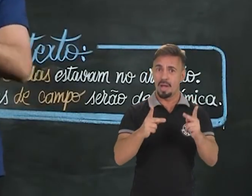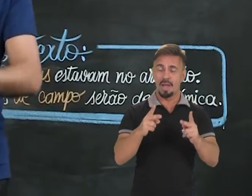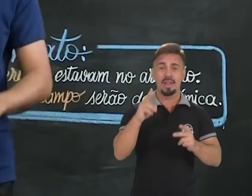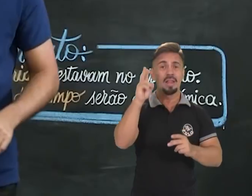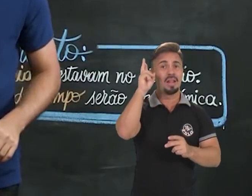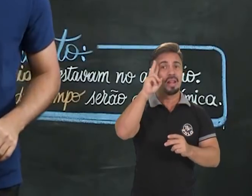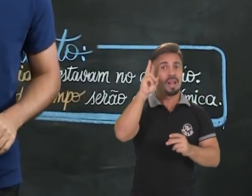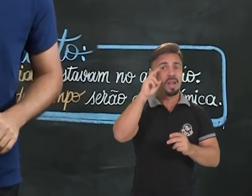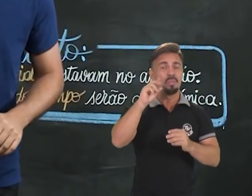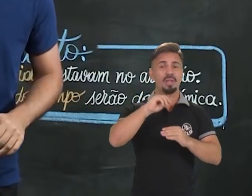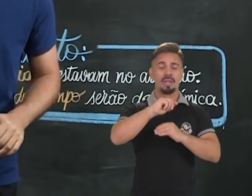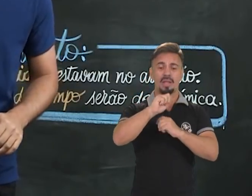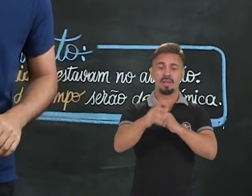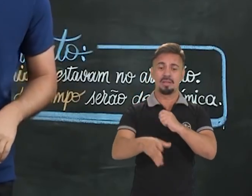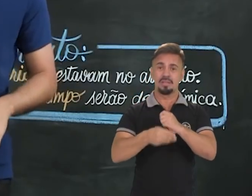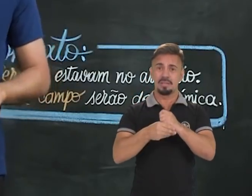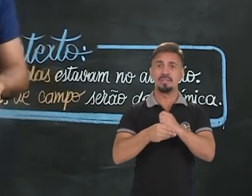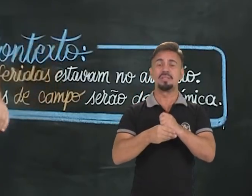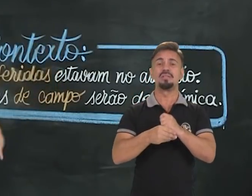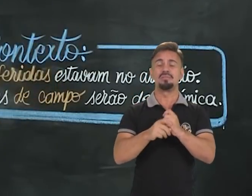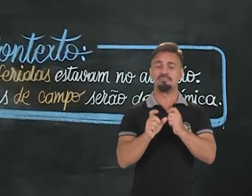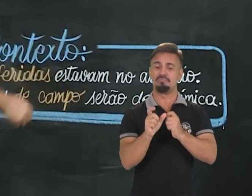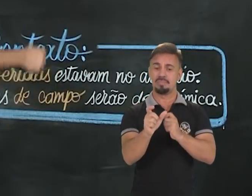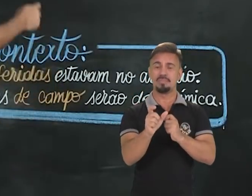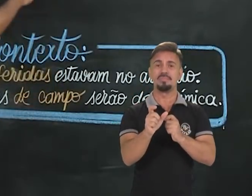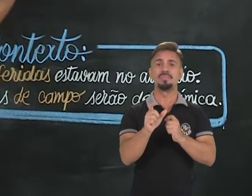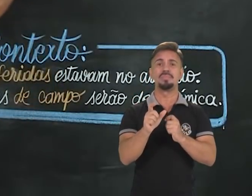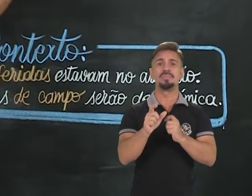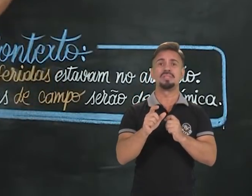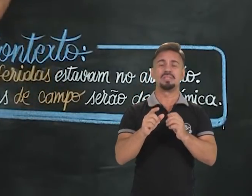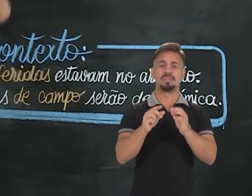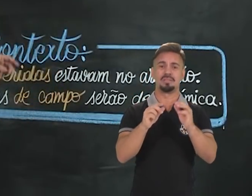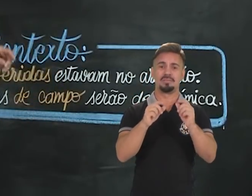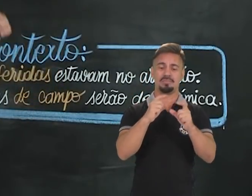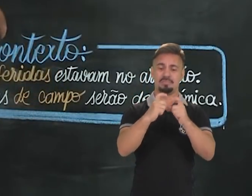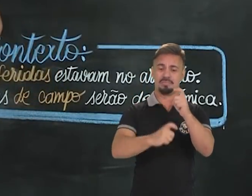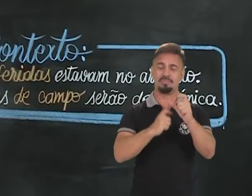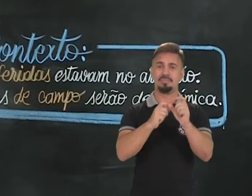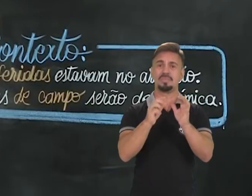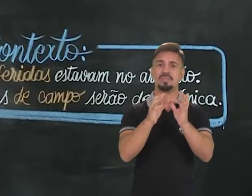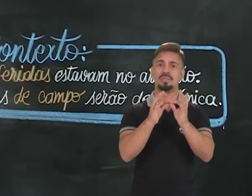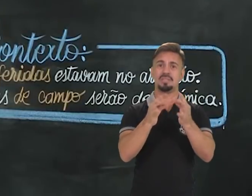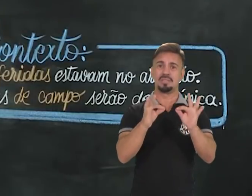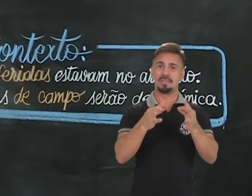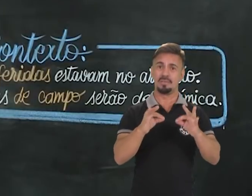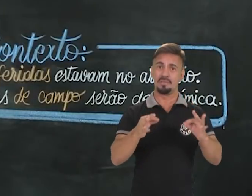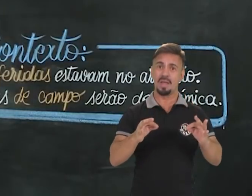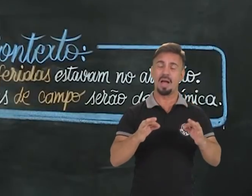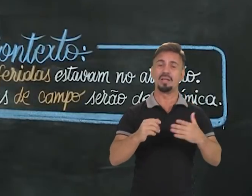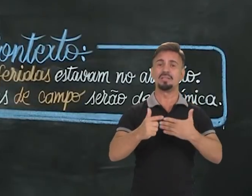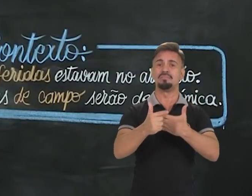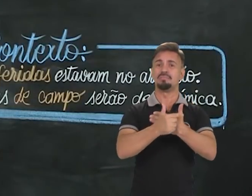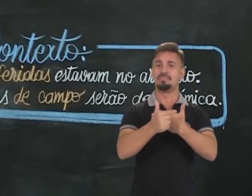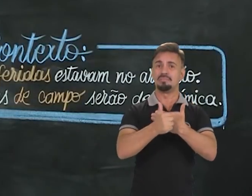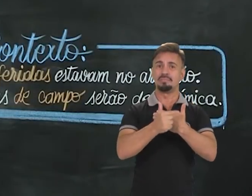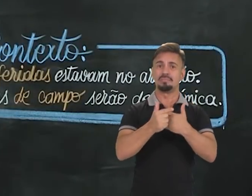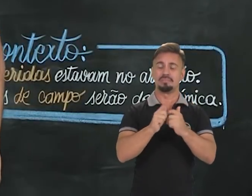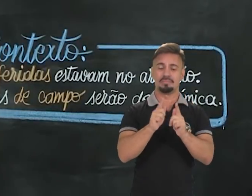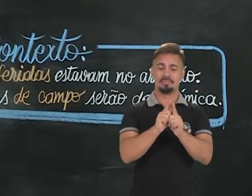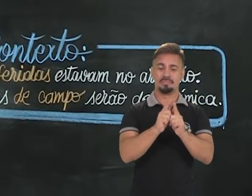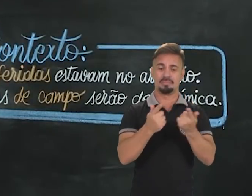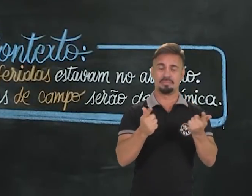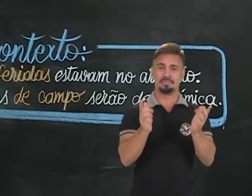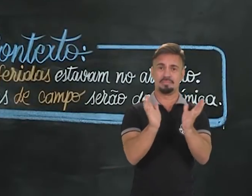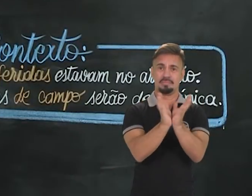Então, relembrando, adjunto adnominal é uma função sintática desempenhada por algumas classes